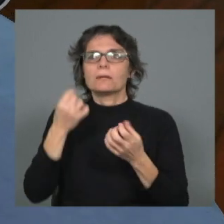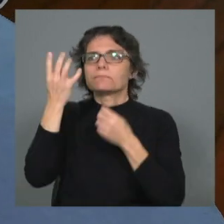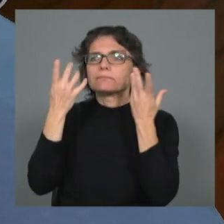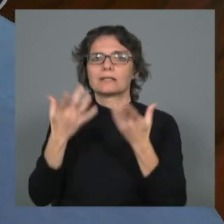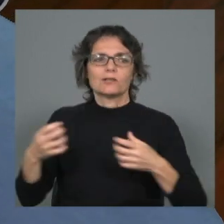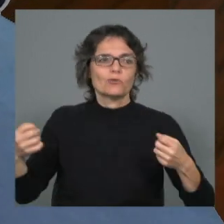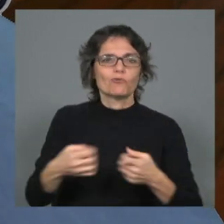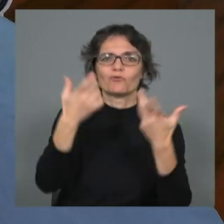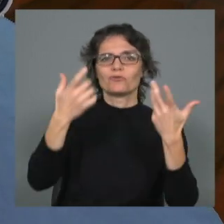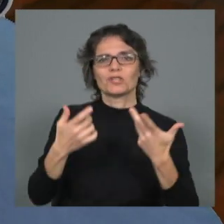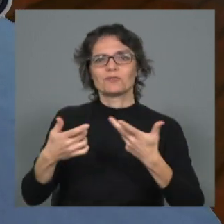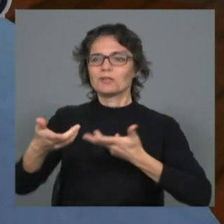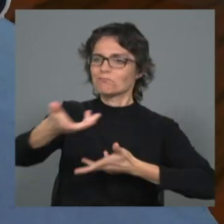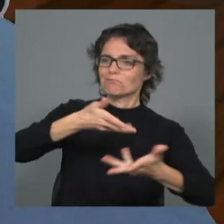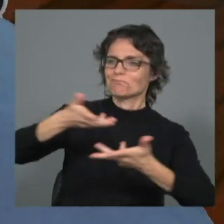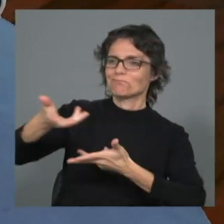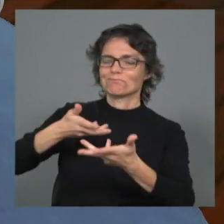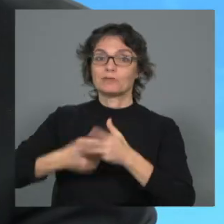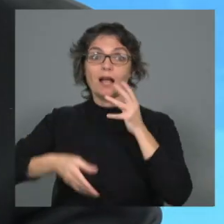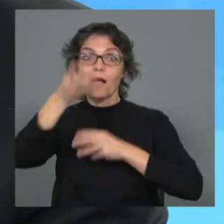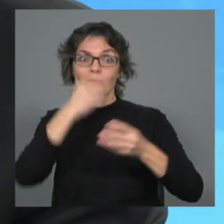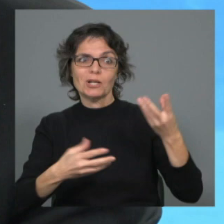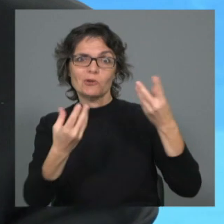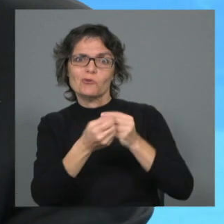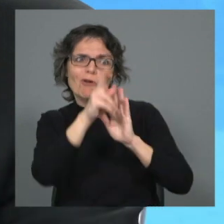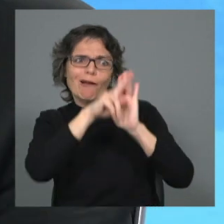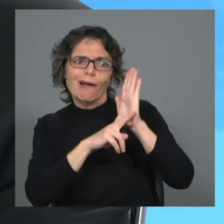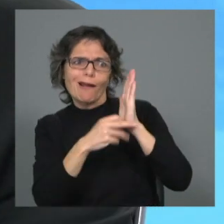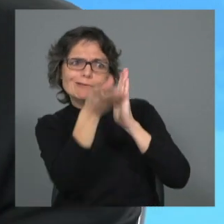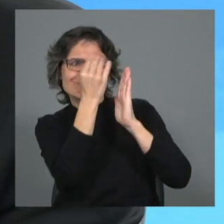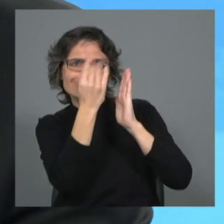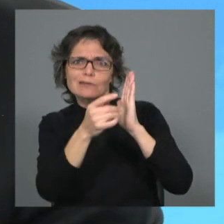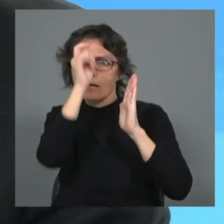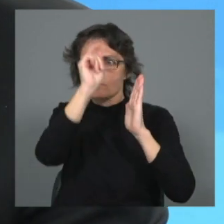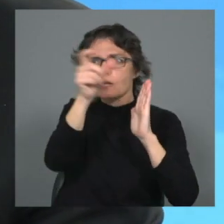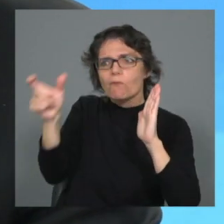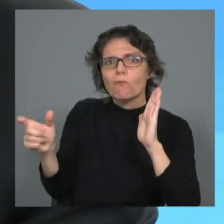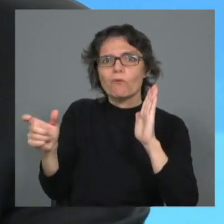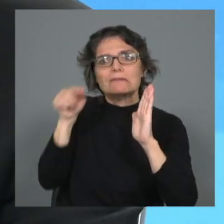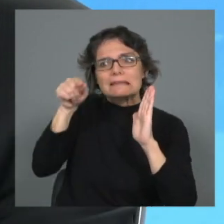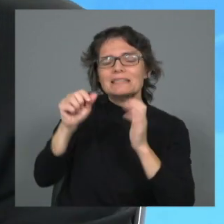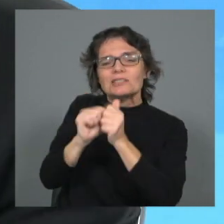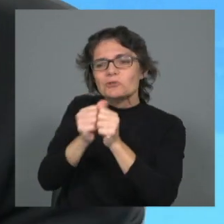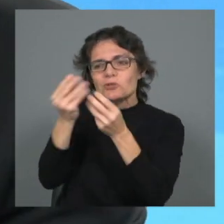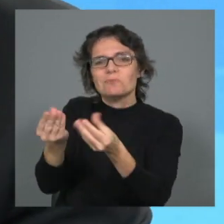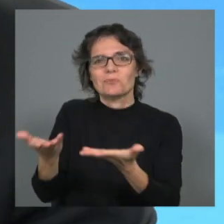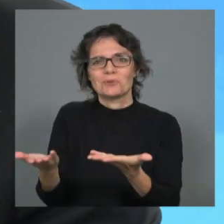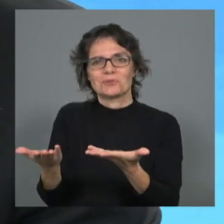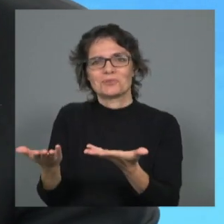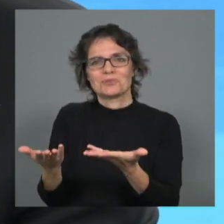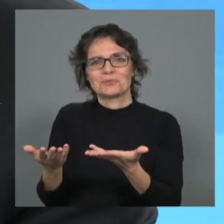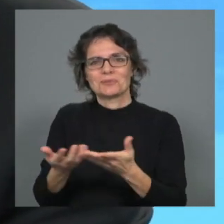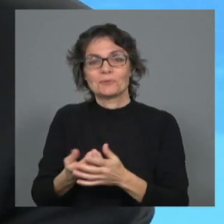de socialização, um momento de aprender as regras, de aprender a respeitar o outro, de fazer gestos de fair